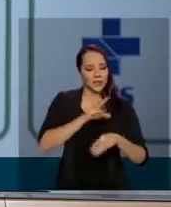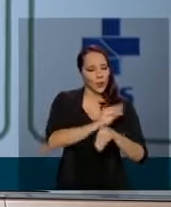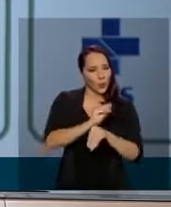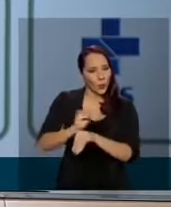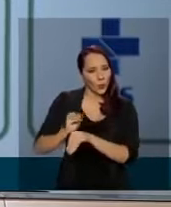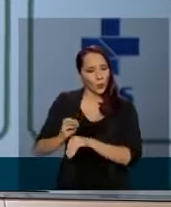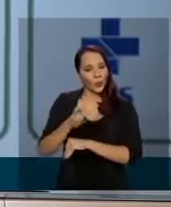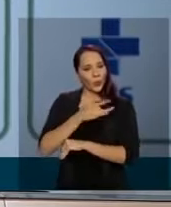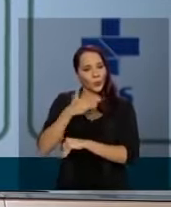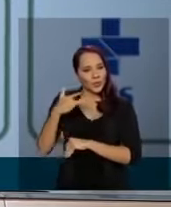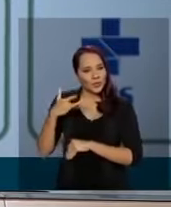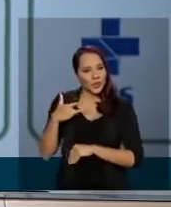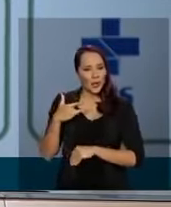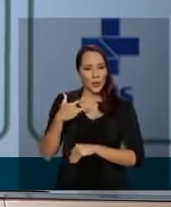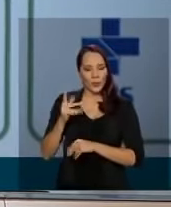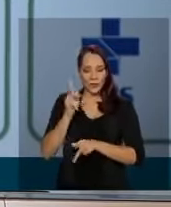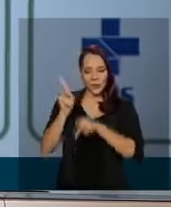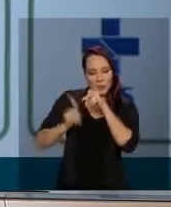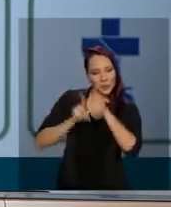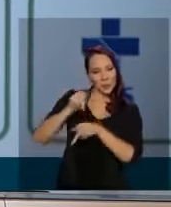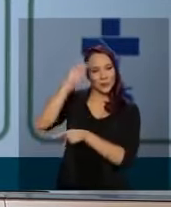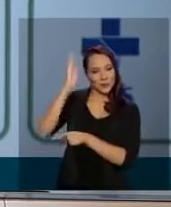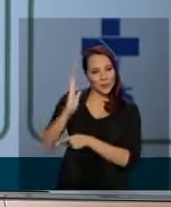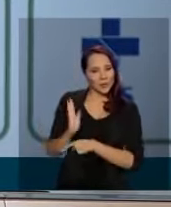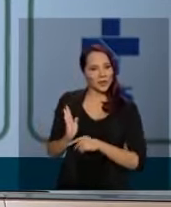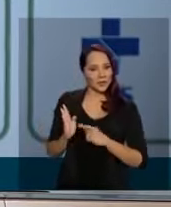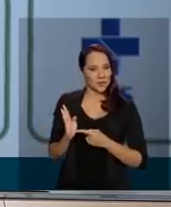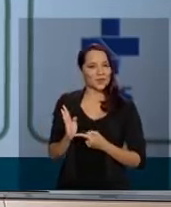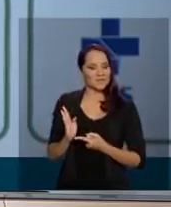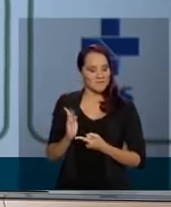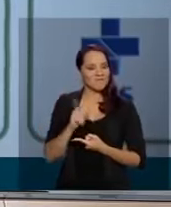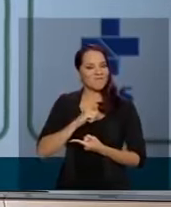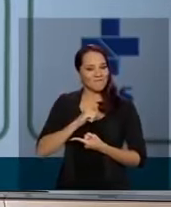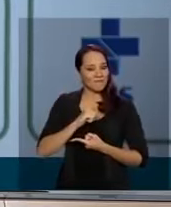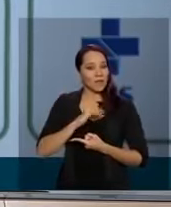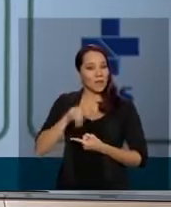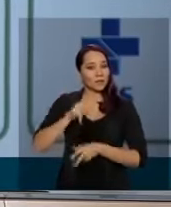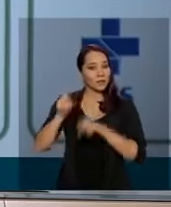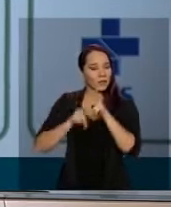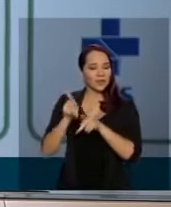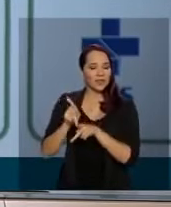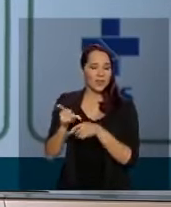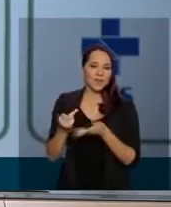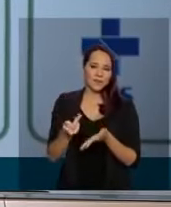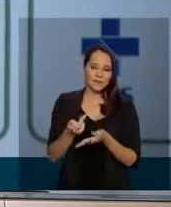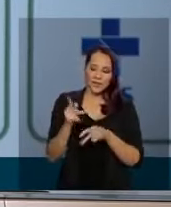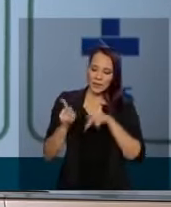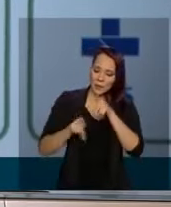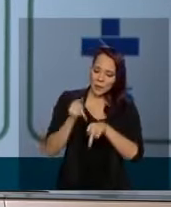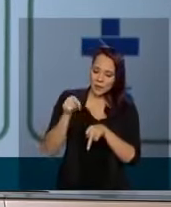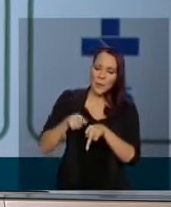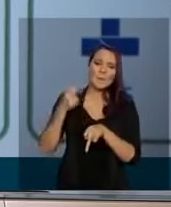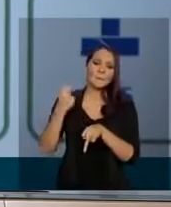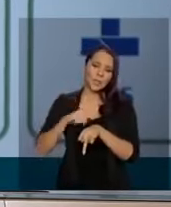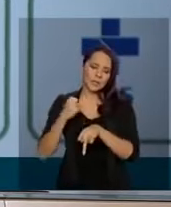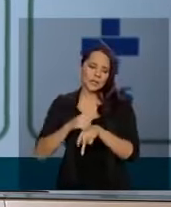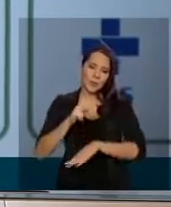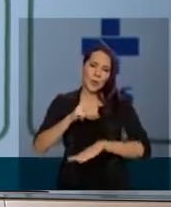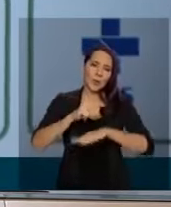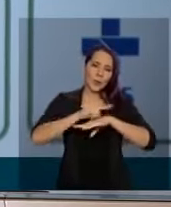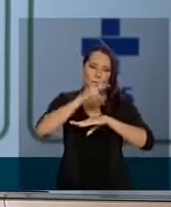saúde da nossa população quando essa população, infelizmente, precisa de